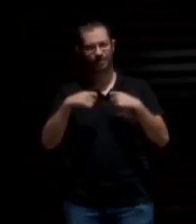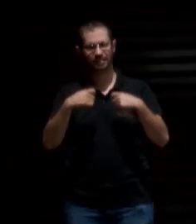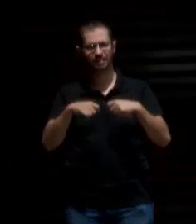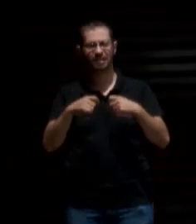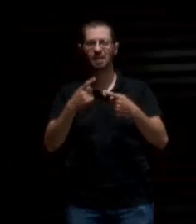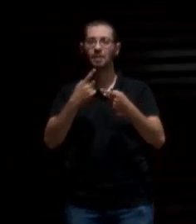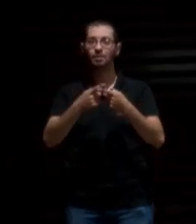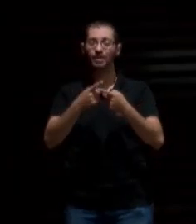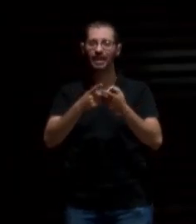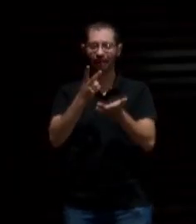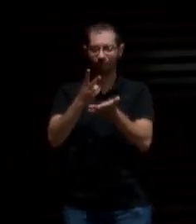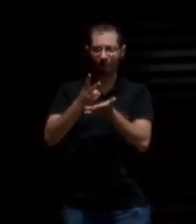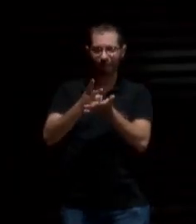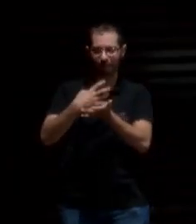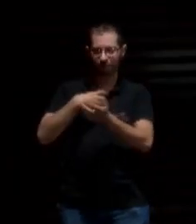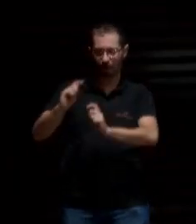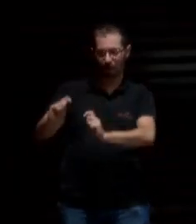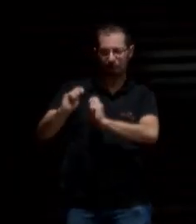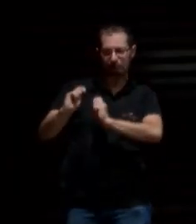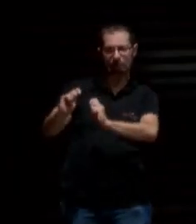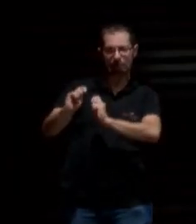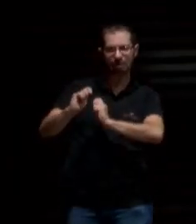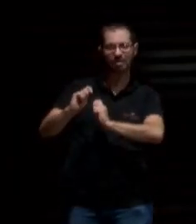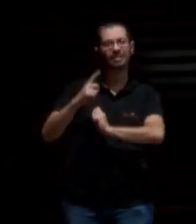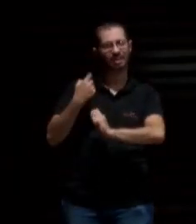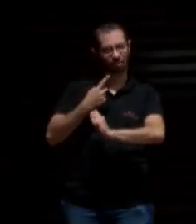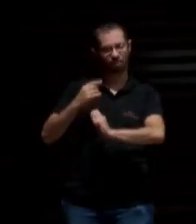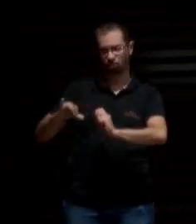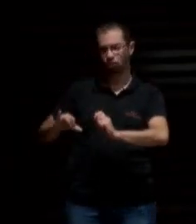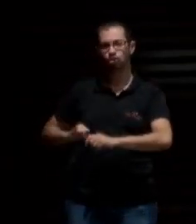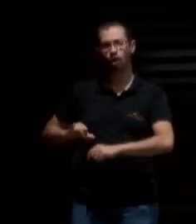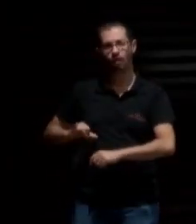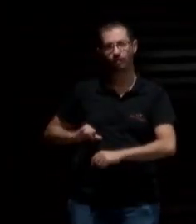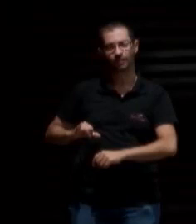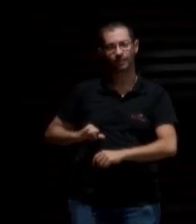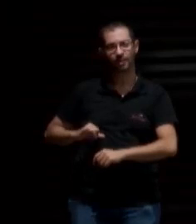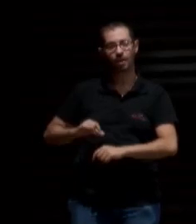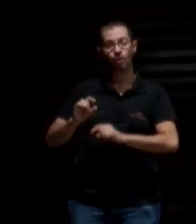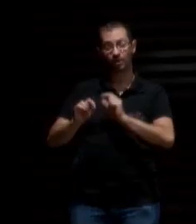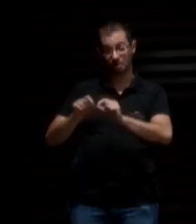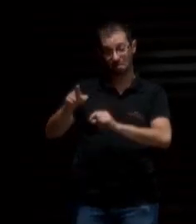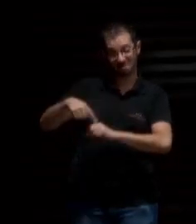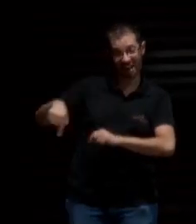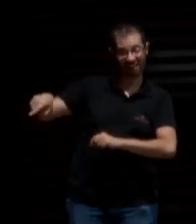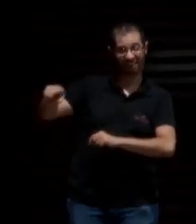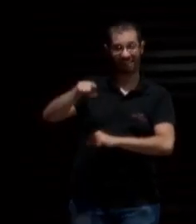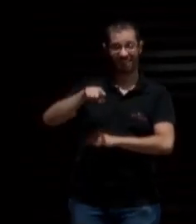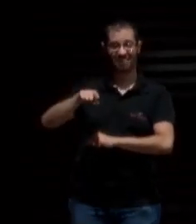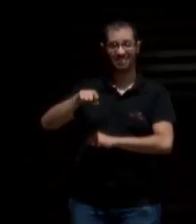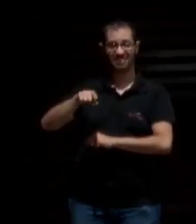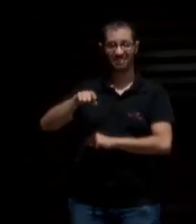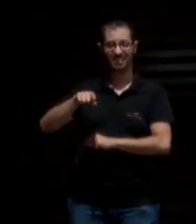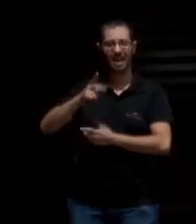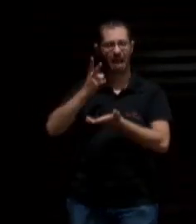mesma perseguição que eles aplicam e a gente sofre, pois o que é para eles,